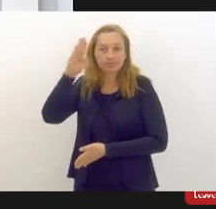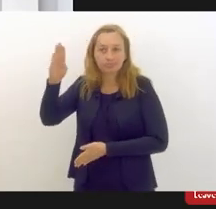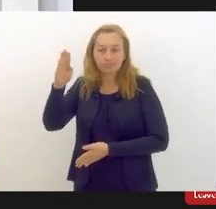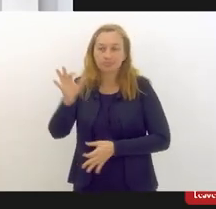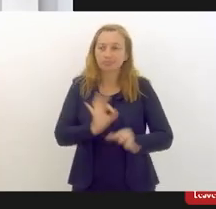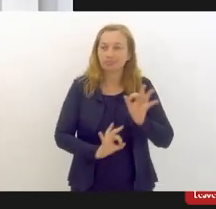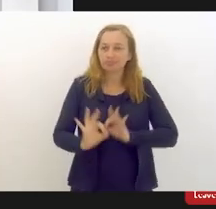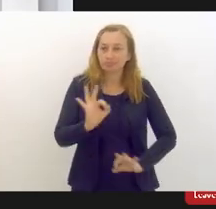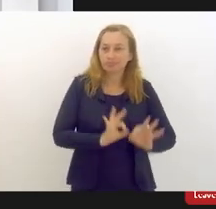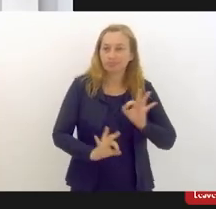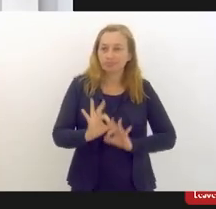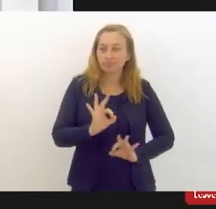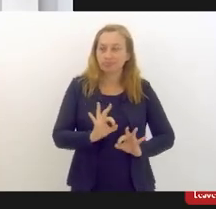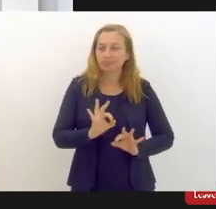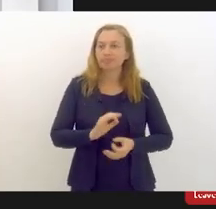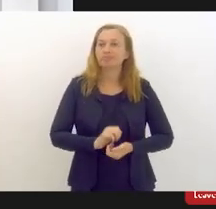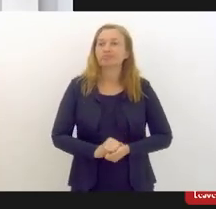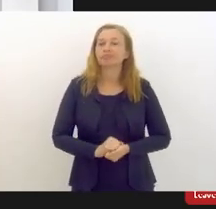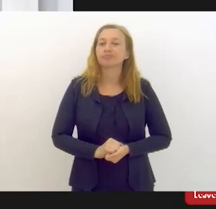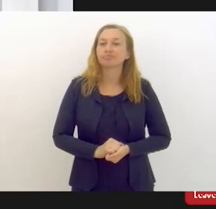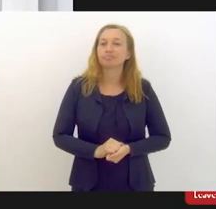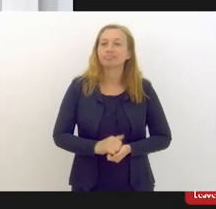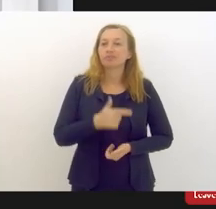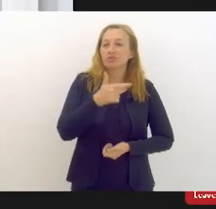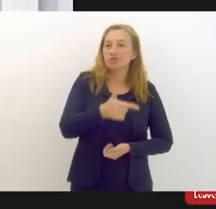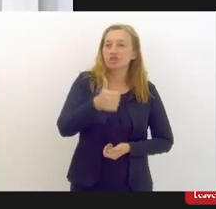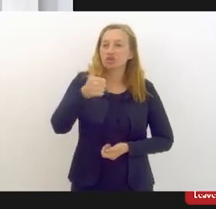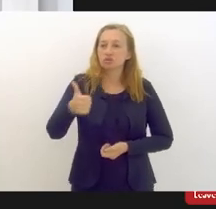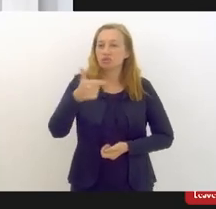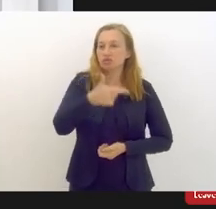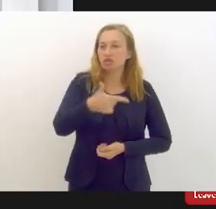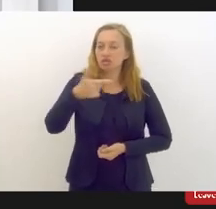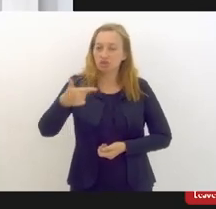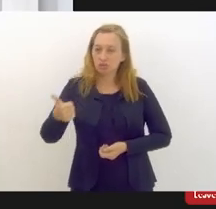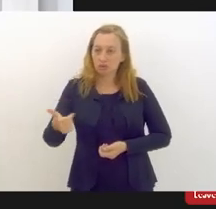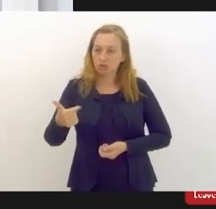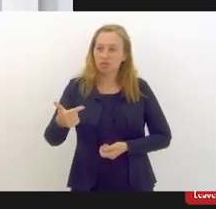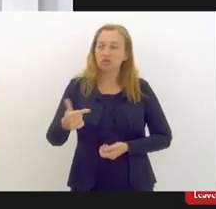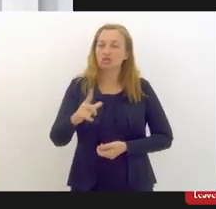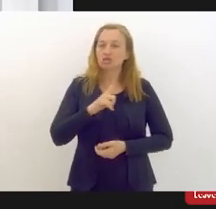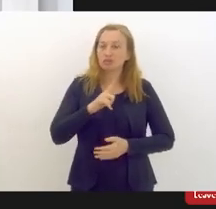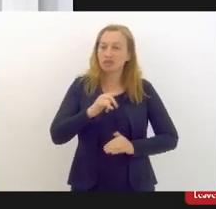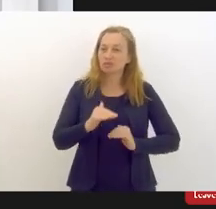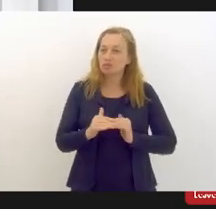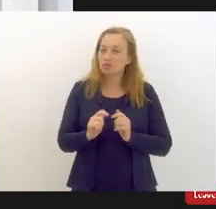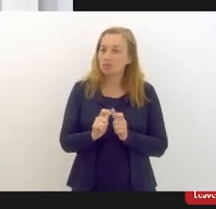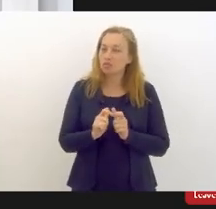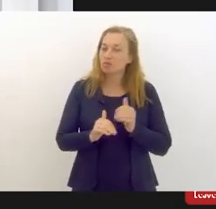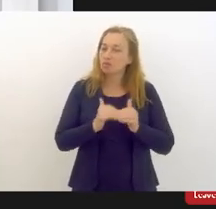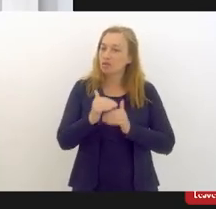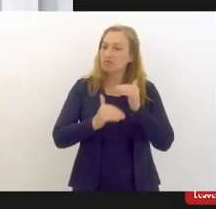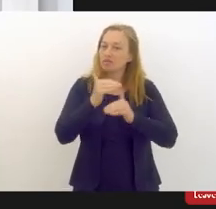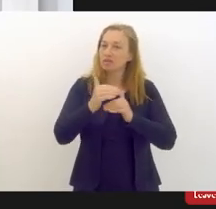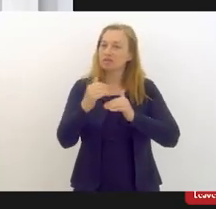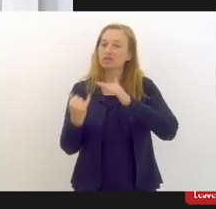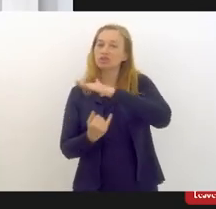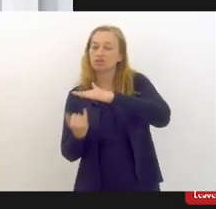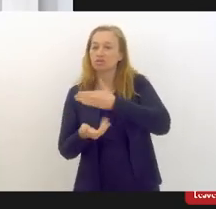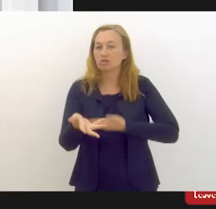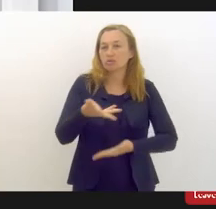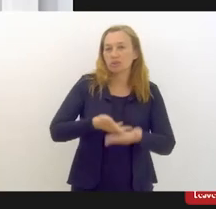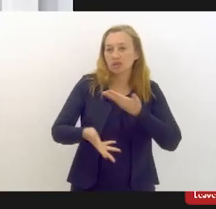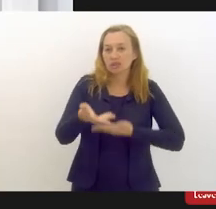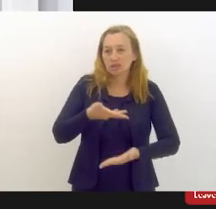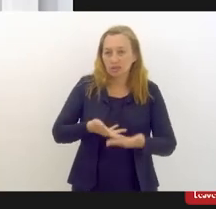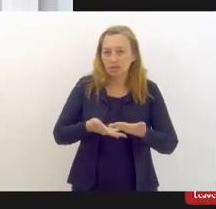projetos. Vale ressaltar que em 21 e 22 nós tivemos um marco no avanço das instituições parceiras